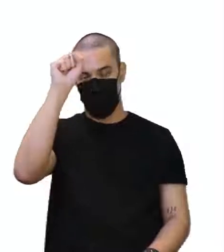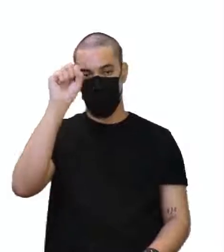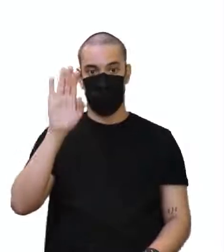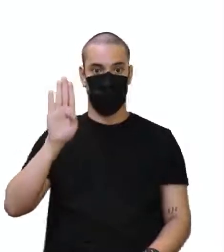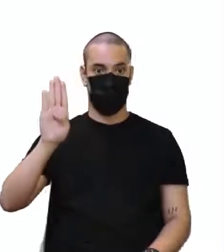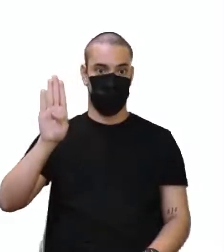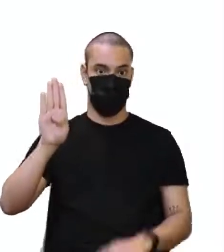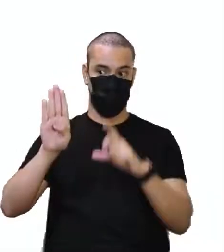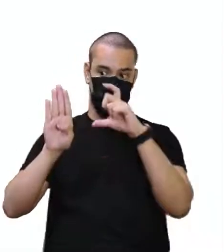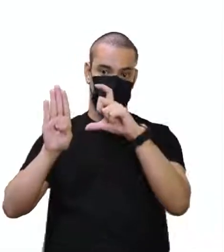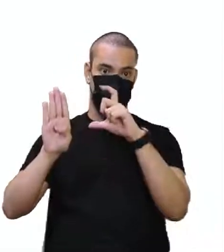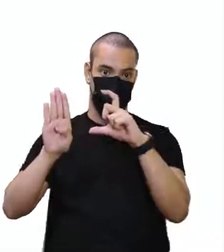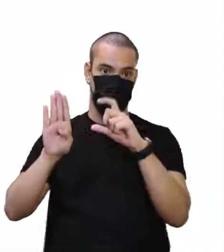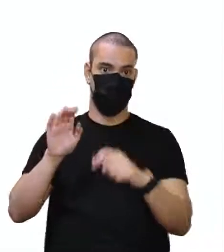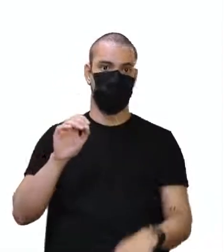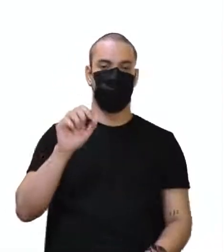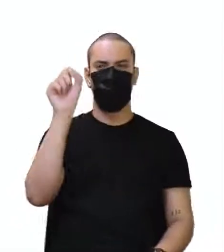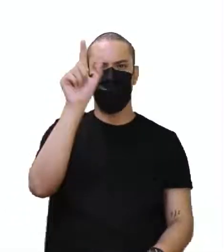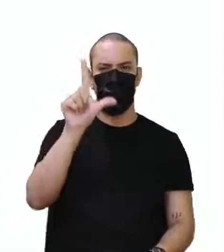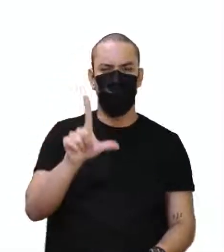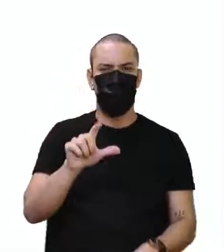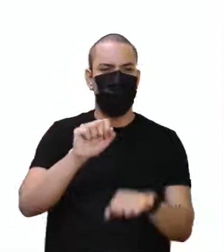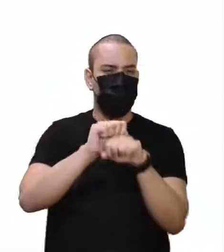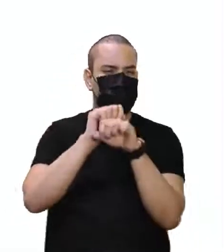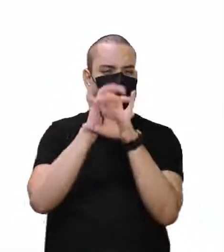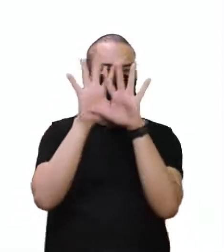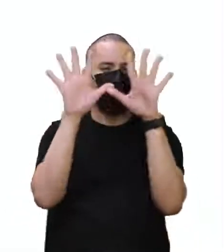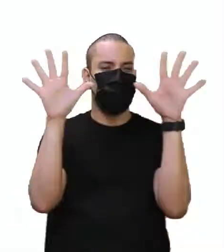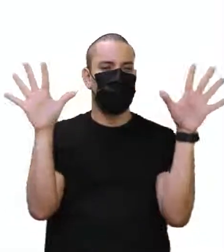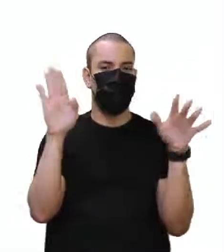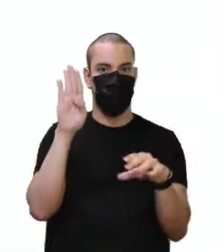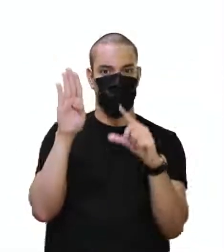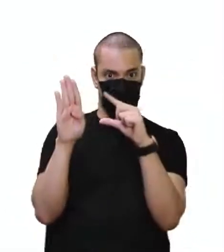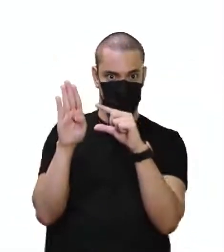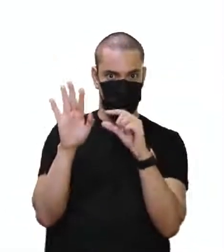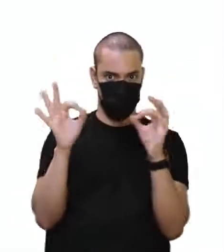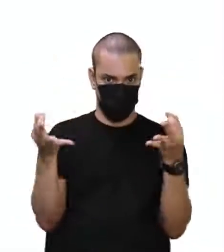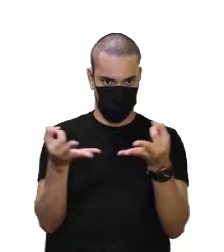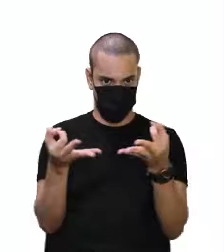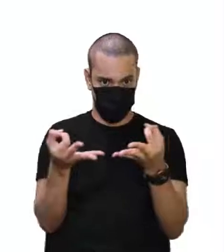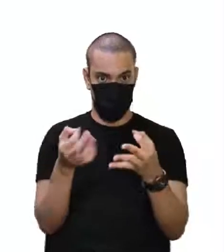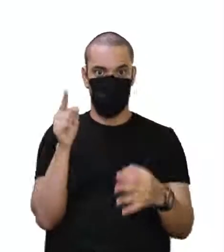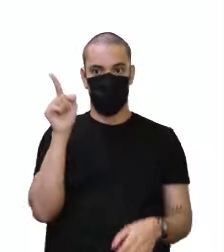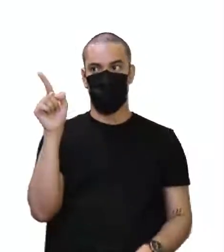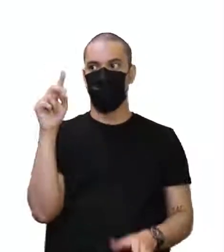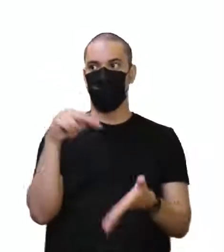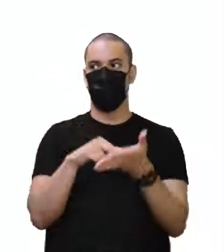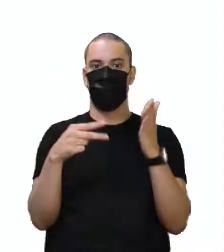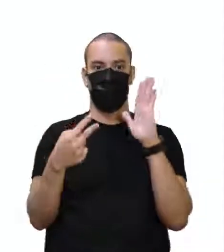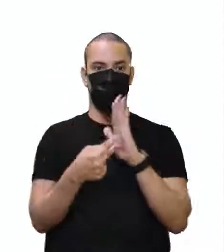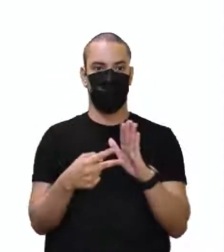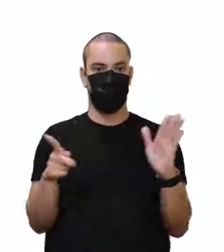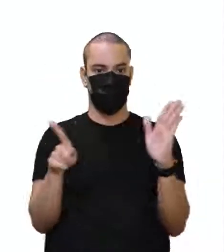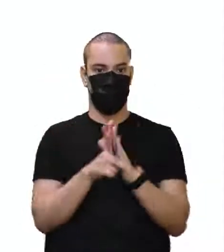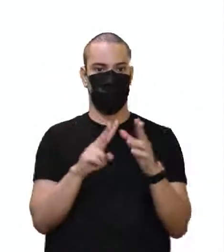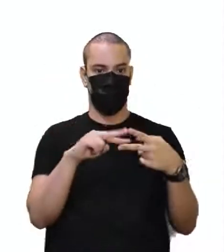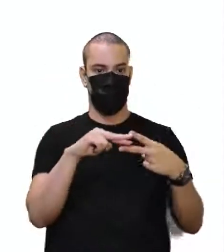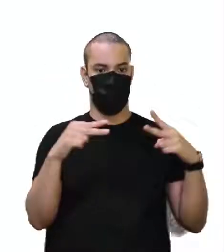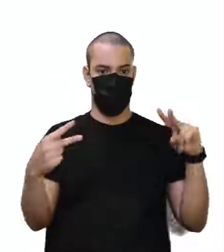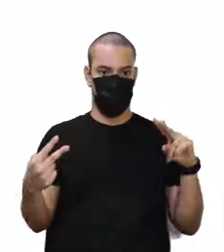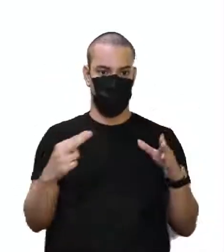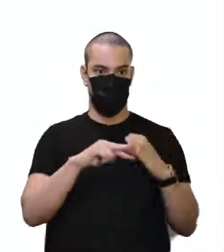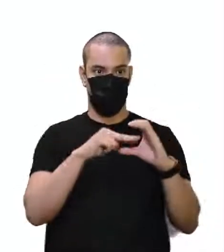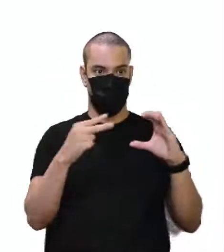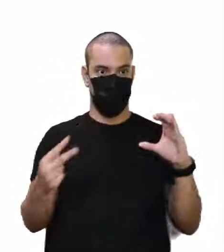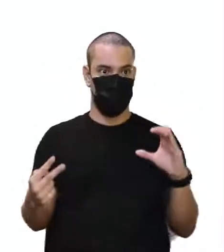Bzão. E o azul clarinho, o Bzinho. Perfeito? Esse é o genes presente nesse